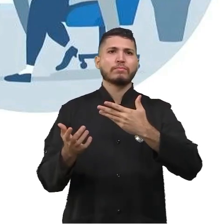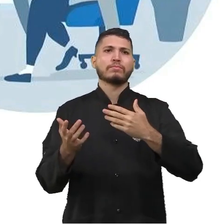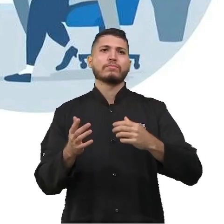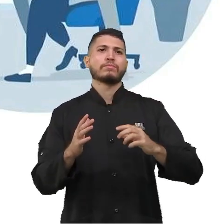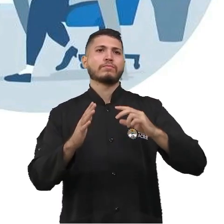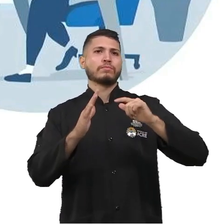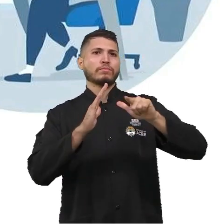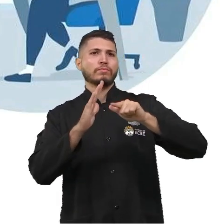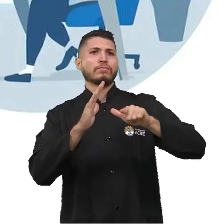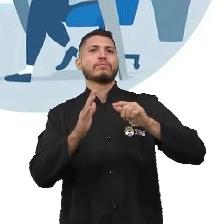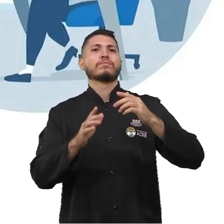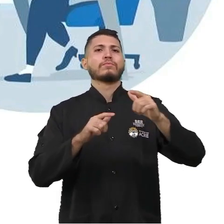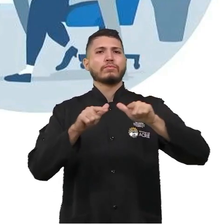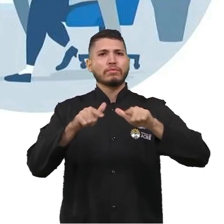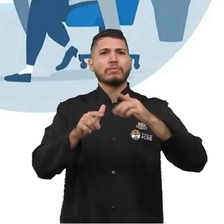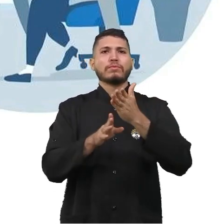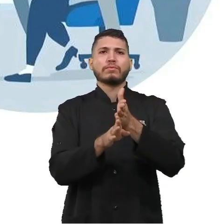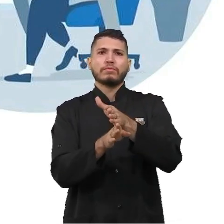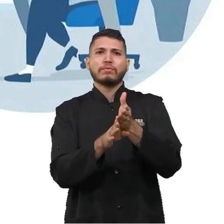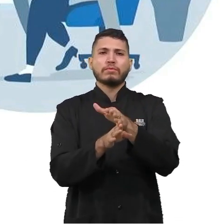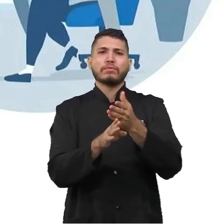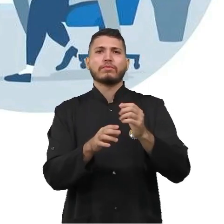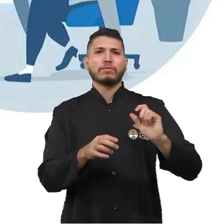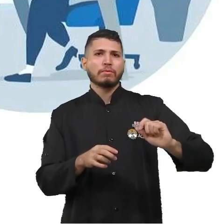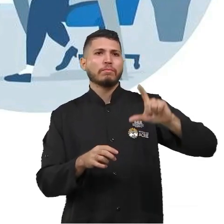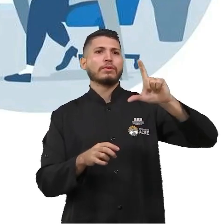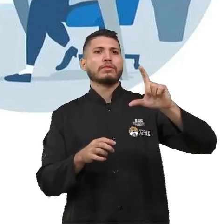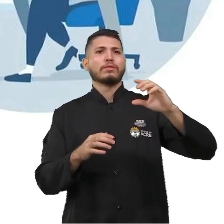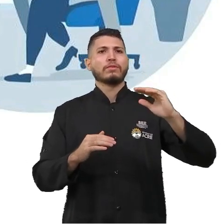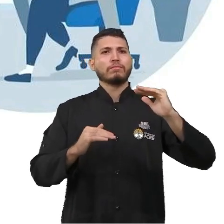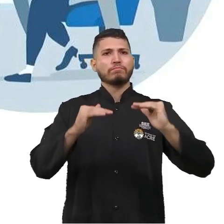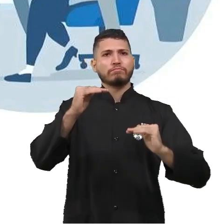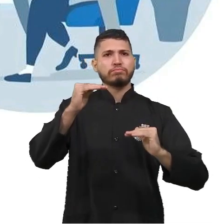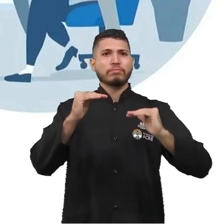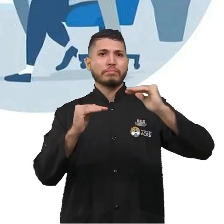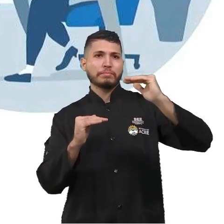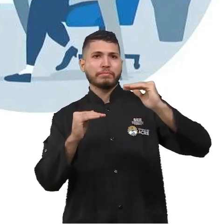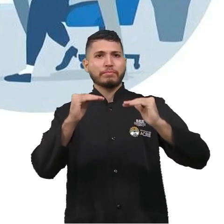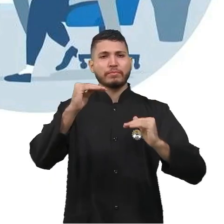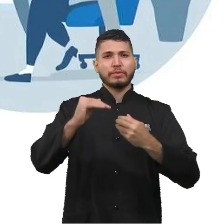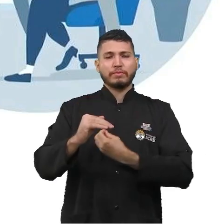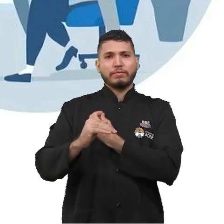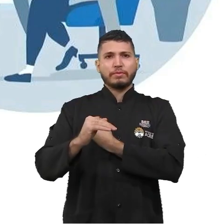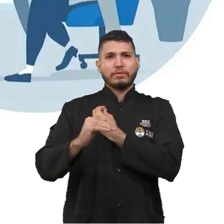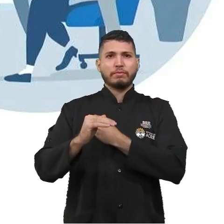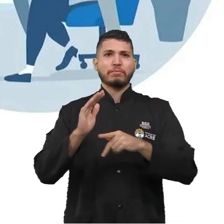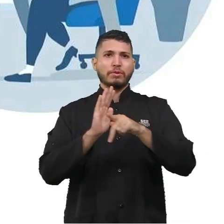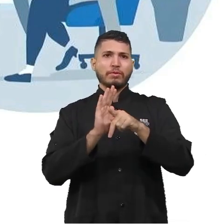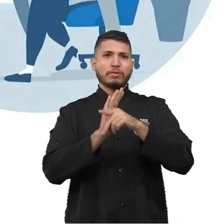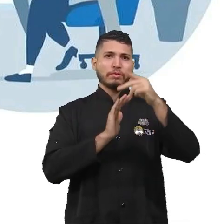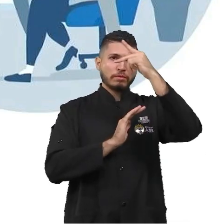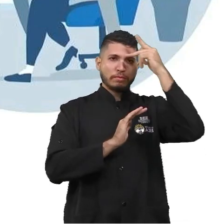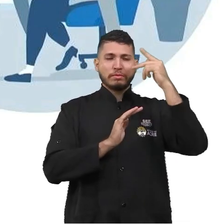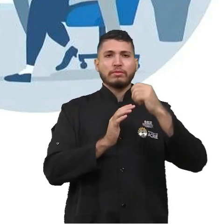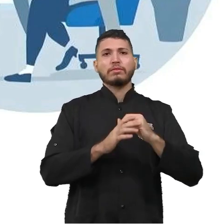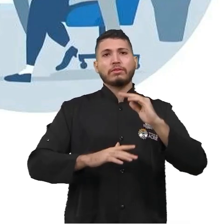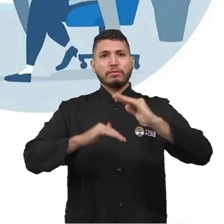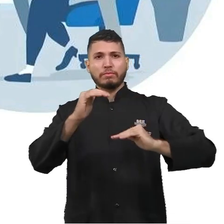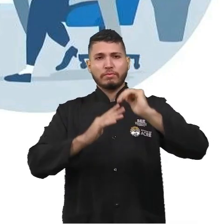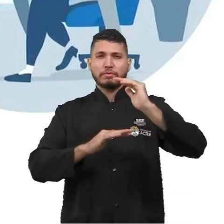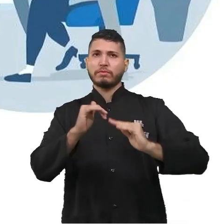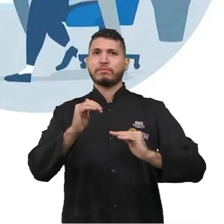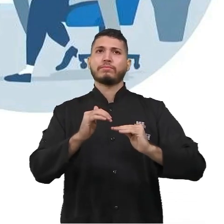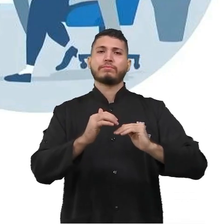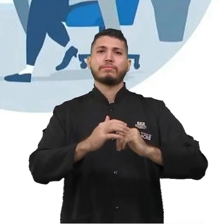estão ganhando força, oferecendo maior equilíbrio aí entre a vida pessoal e também a